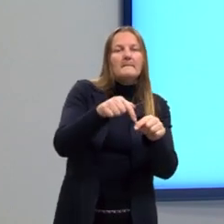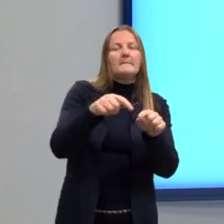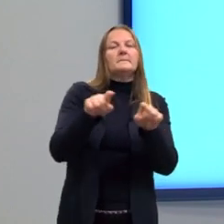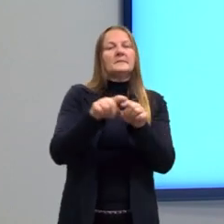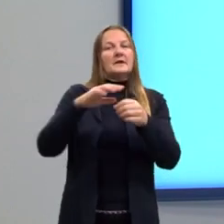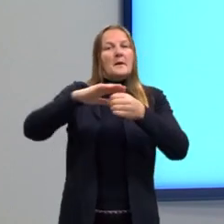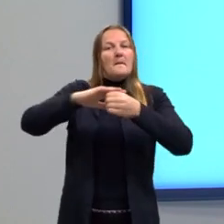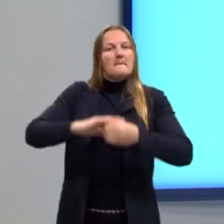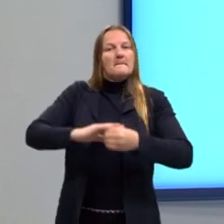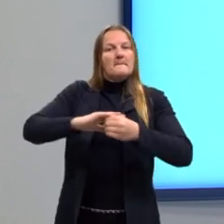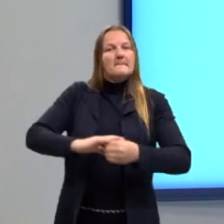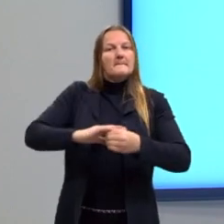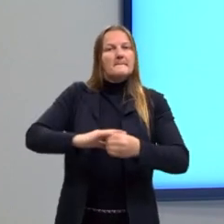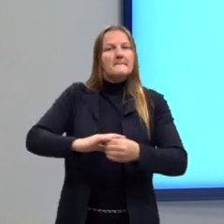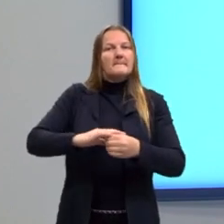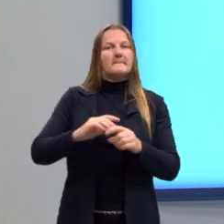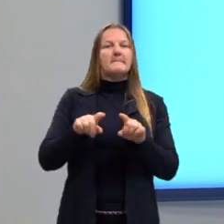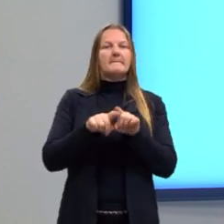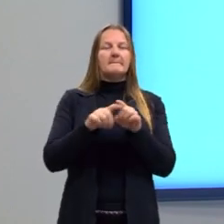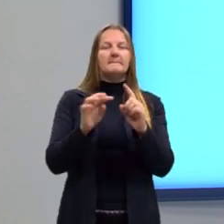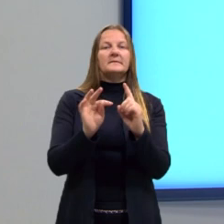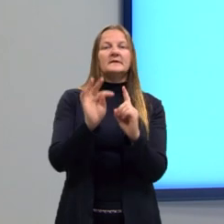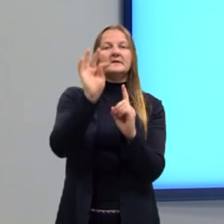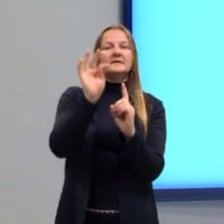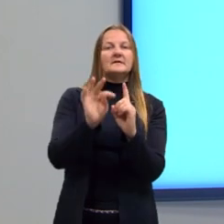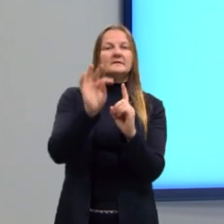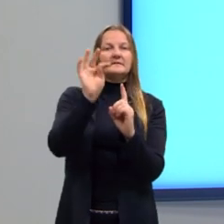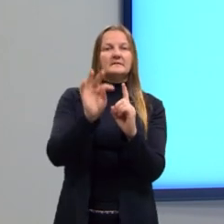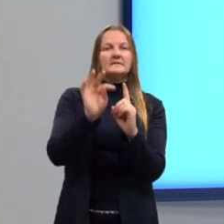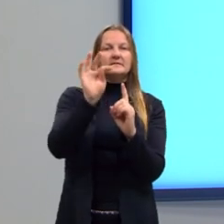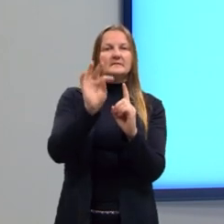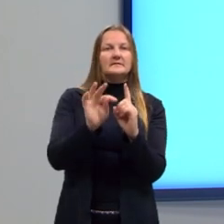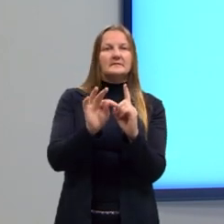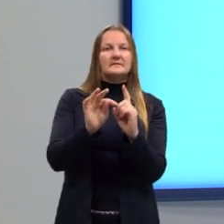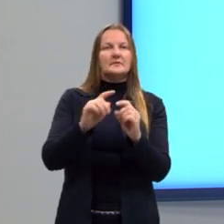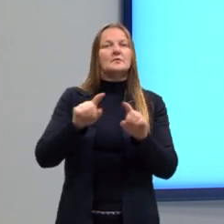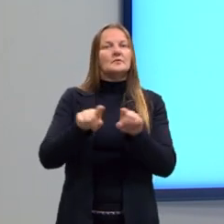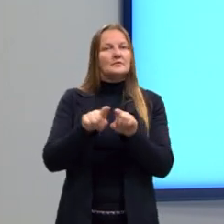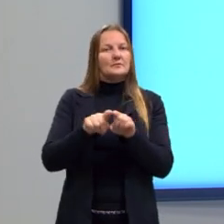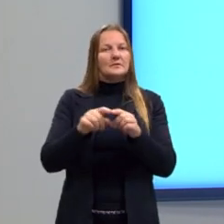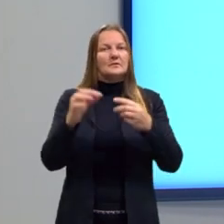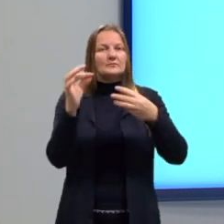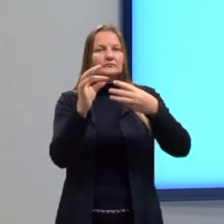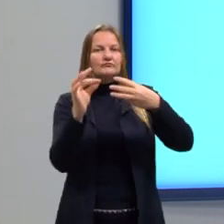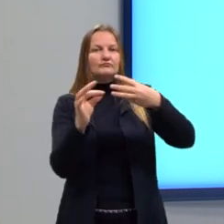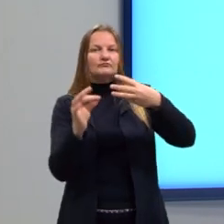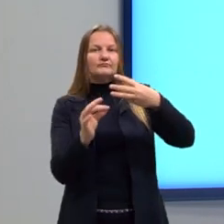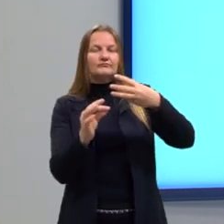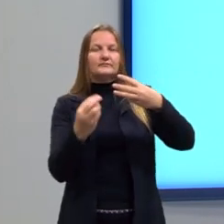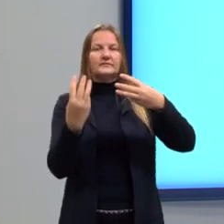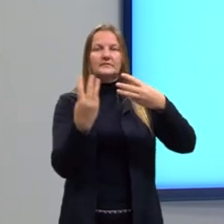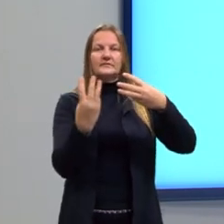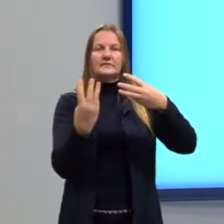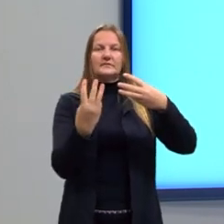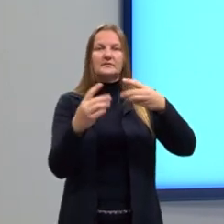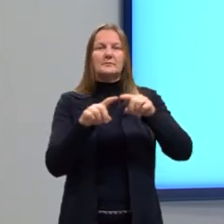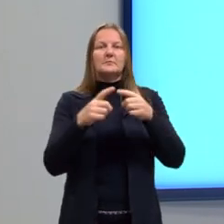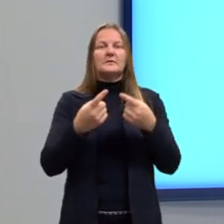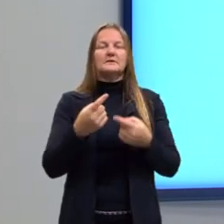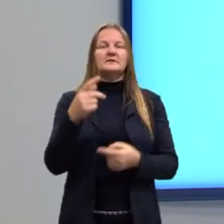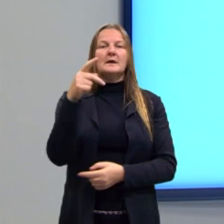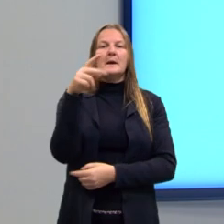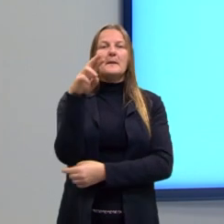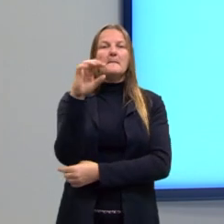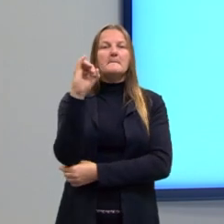também pode ocorrer alteração a temperatura e não entra na questão do do princípio de le chatelier mas é